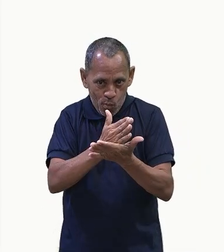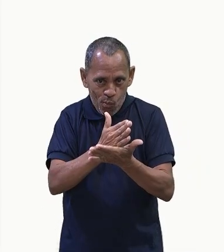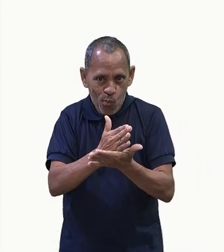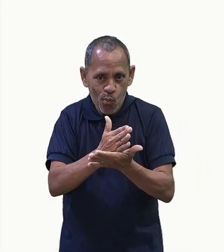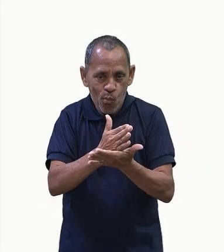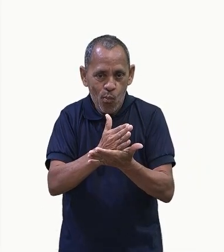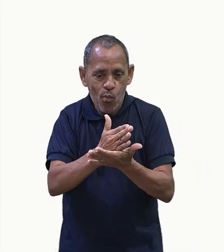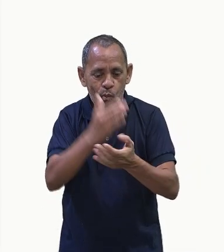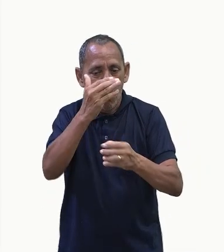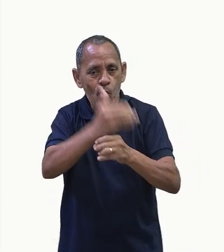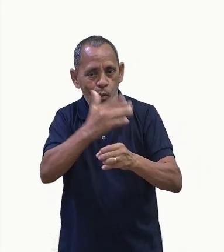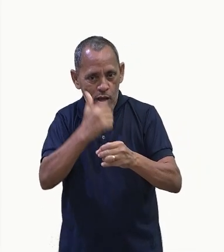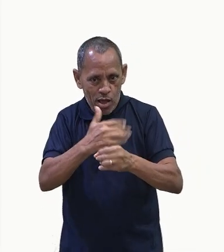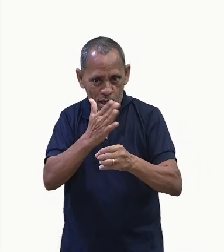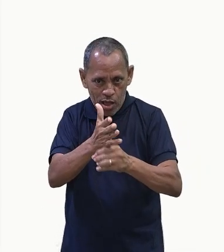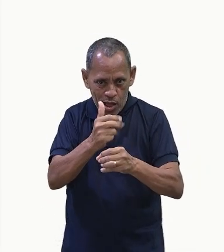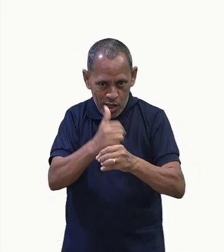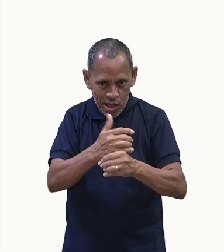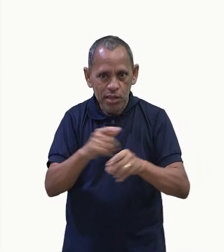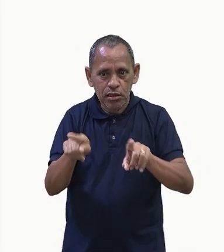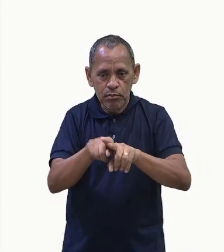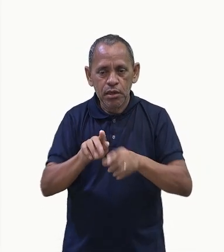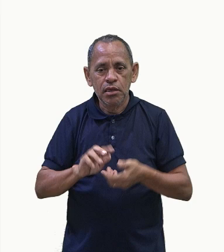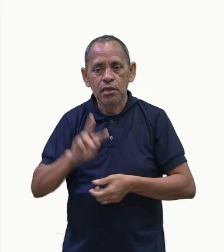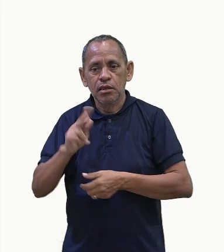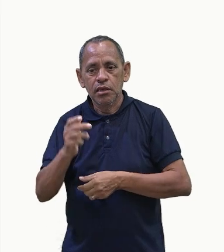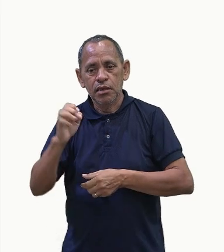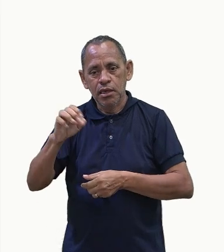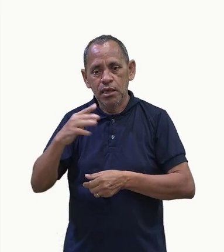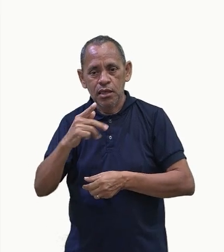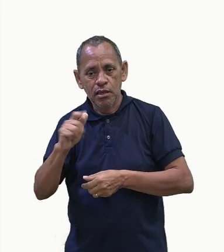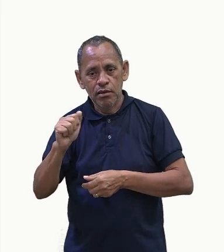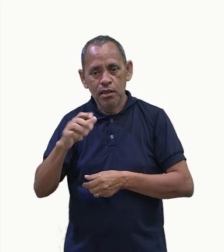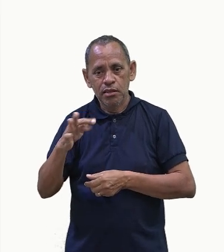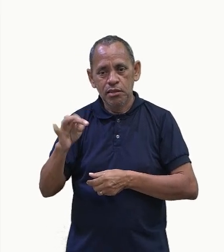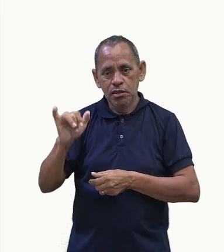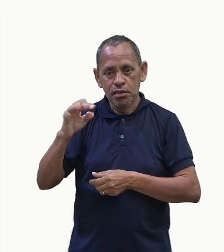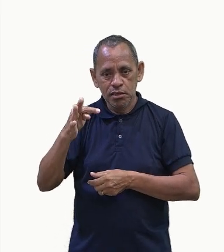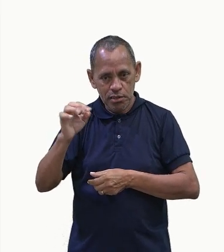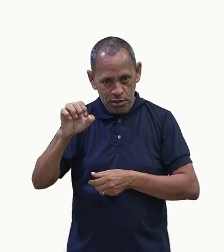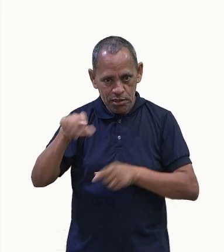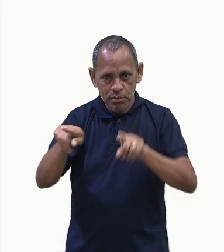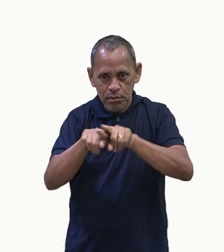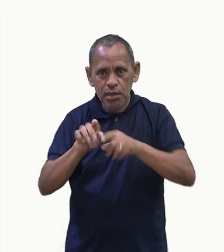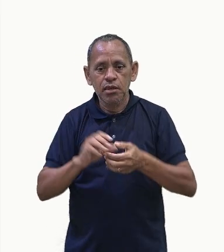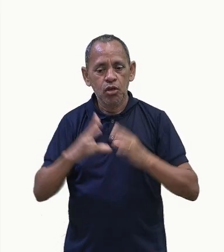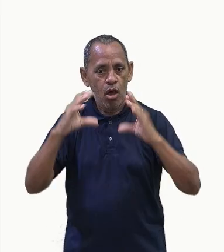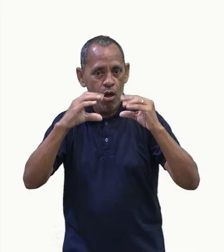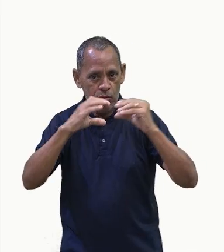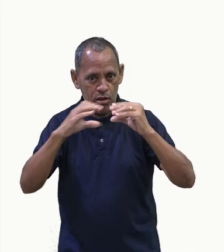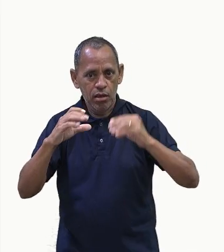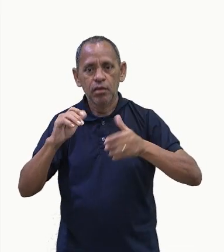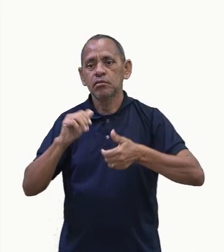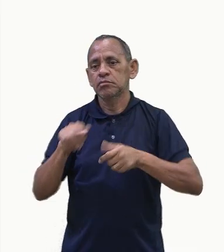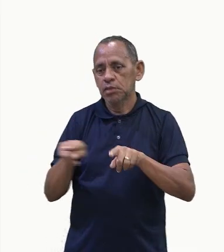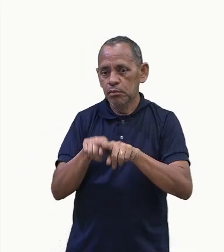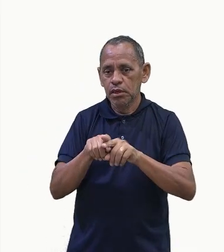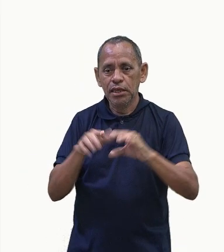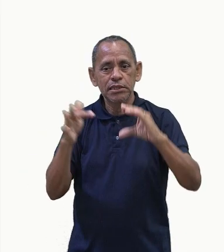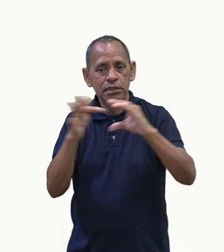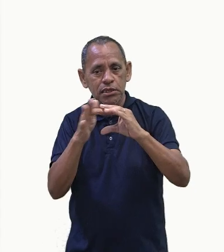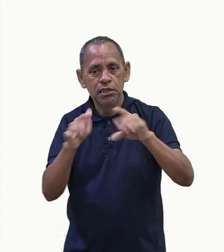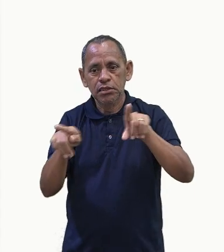a hepatite B, e na indústria nós temos o algodão transgênico com resistência a insetos, produção de